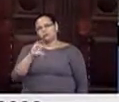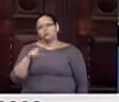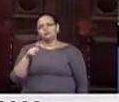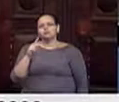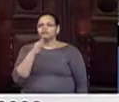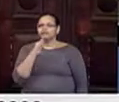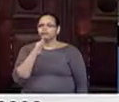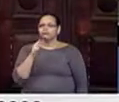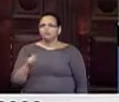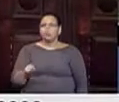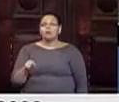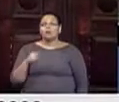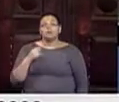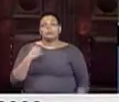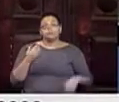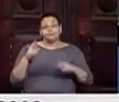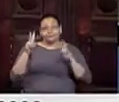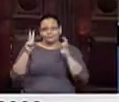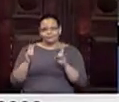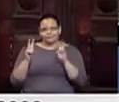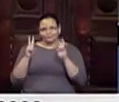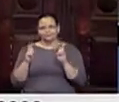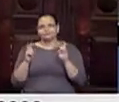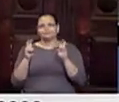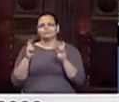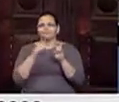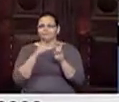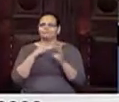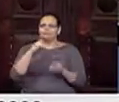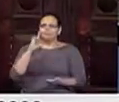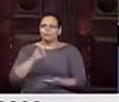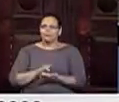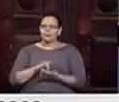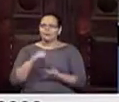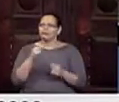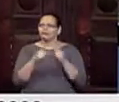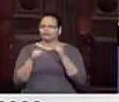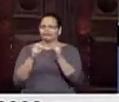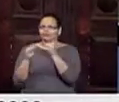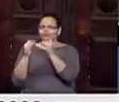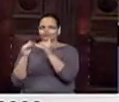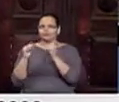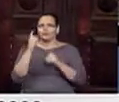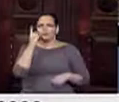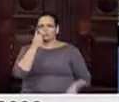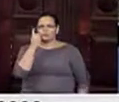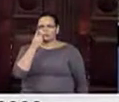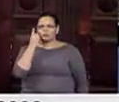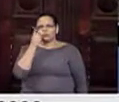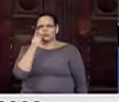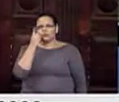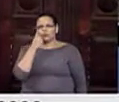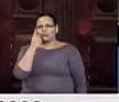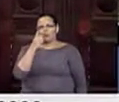sobre esse ponto realmente o deputado